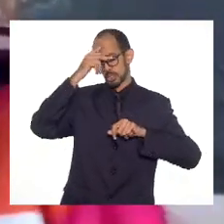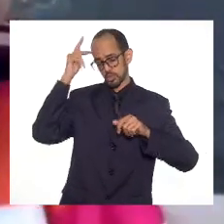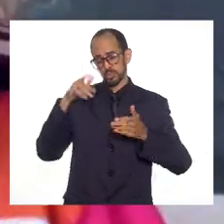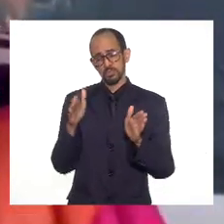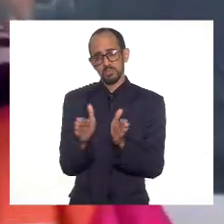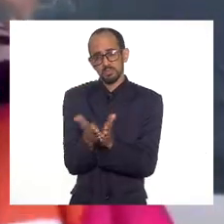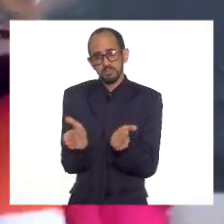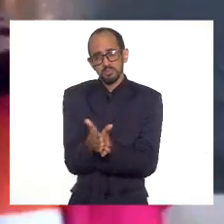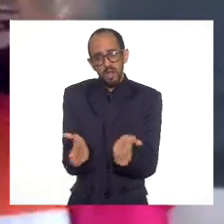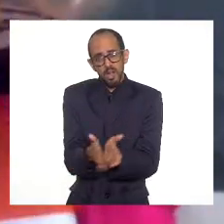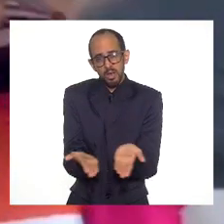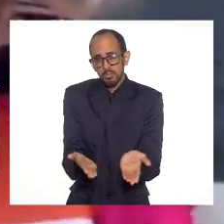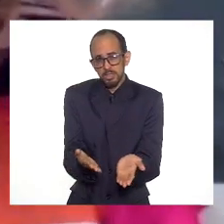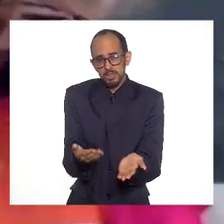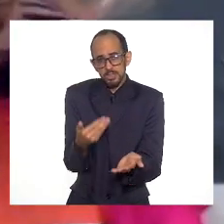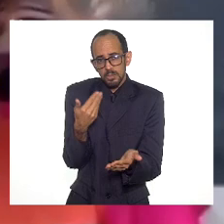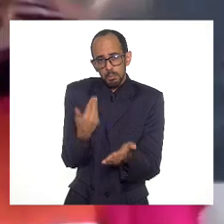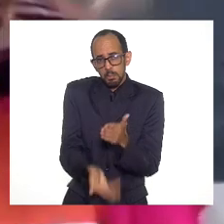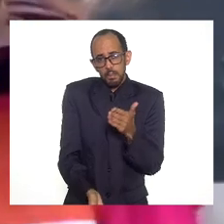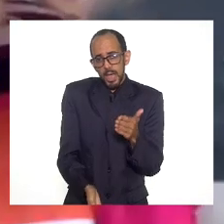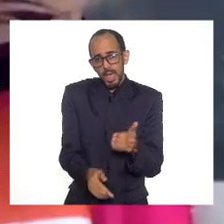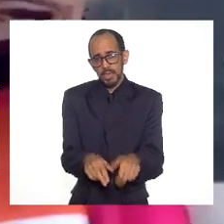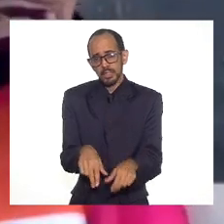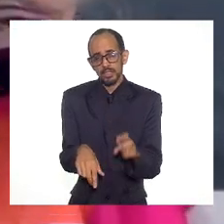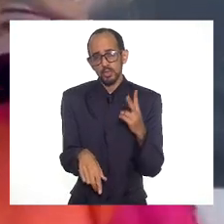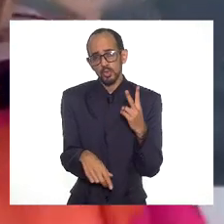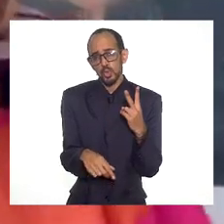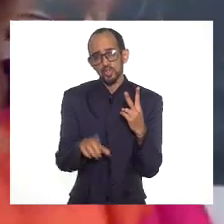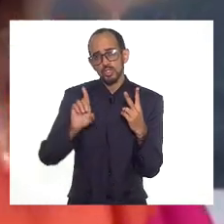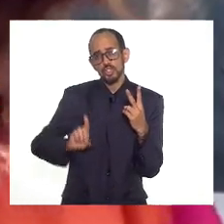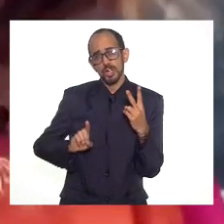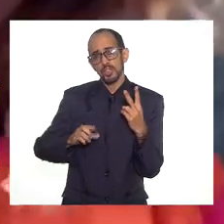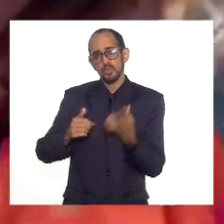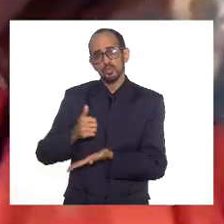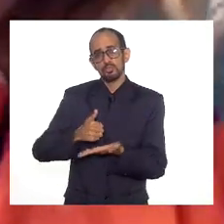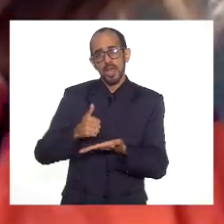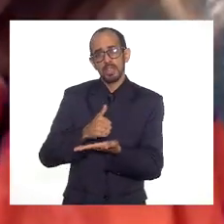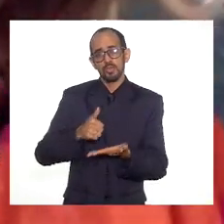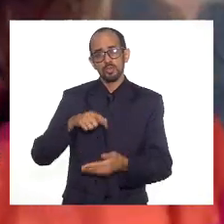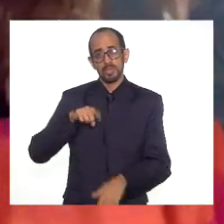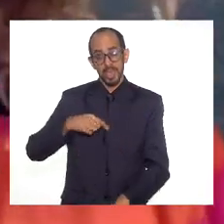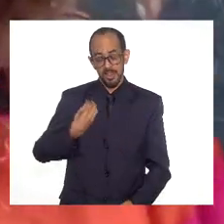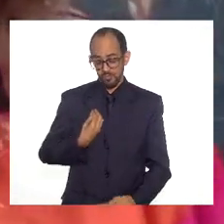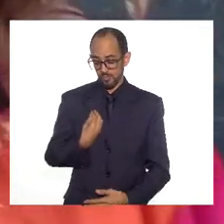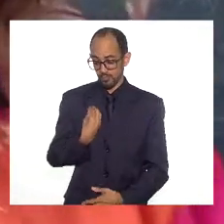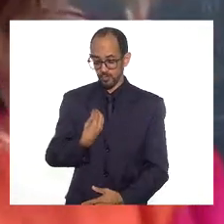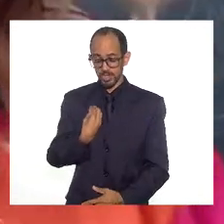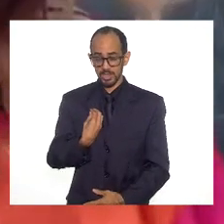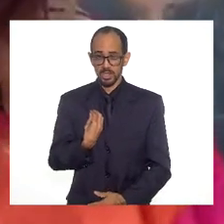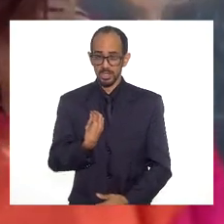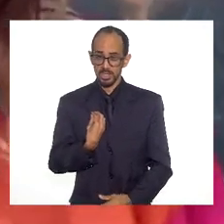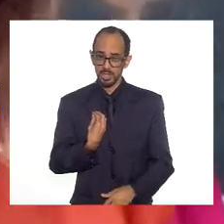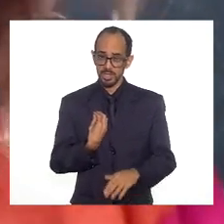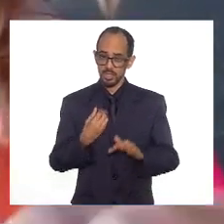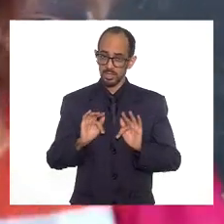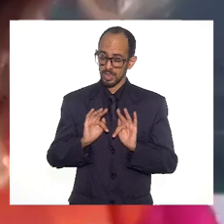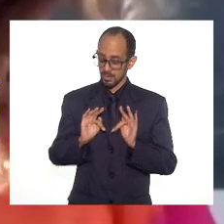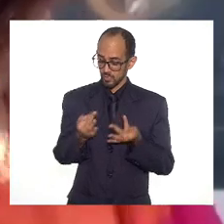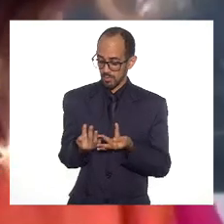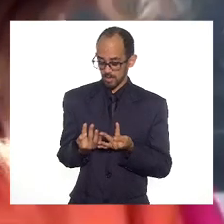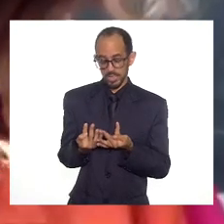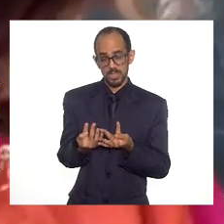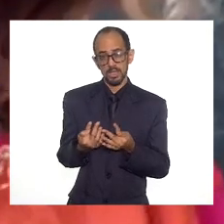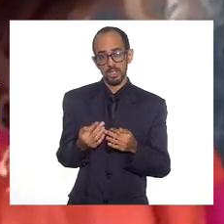precarizadas perderem os seus dois direitos básicos, né? O primeiro, o direito à vida, violado muitas vezes dos seus familiares pelo